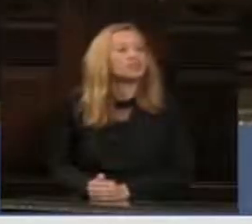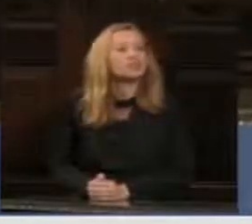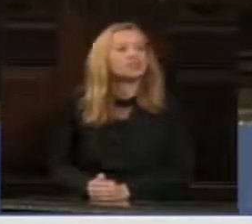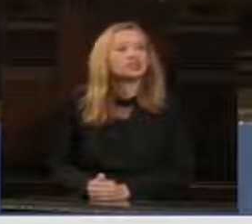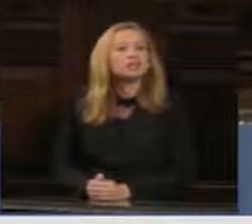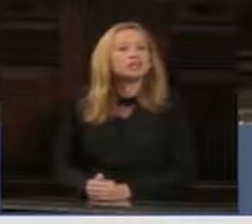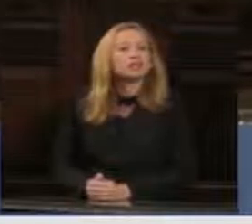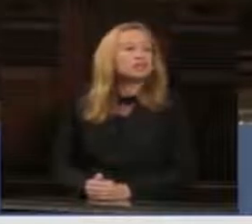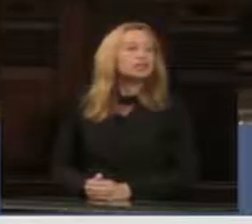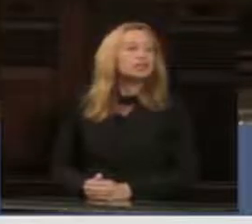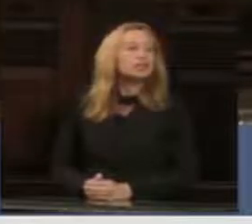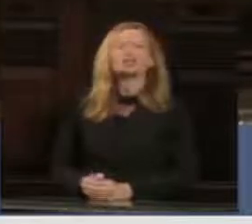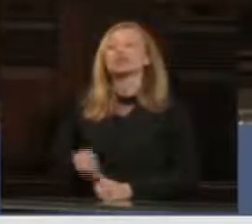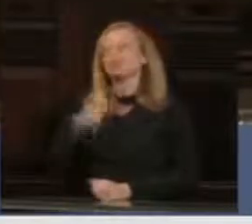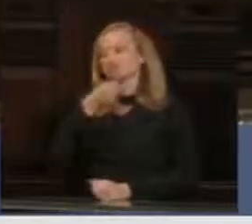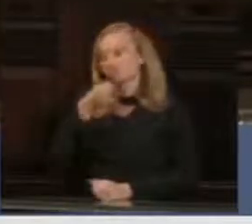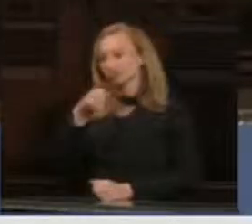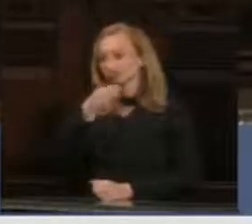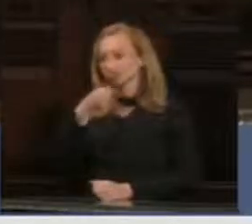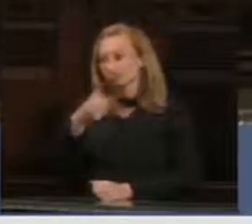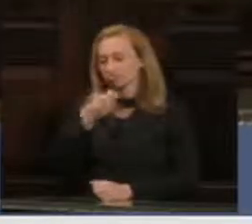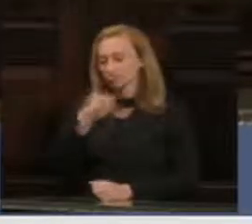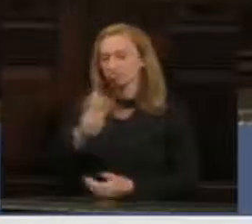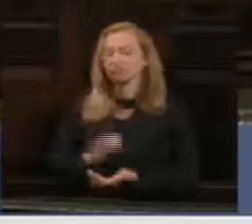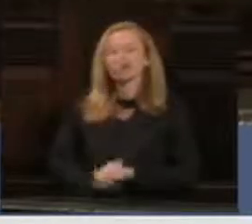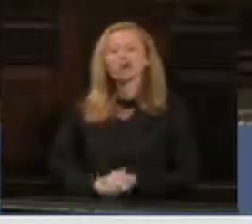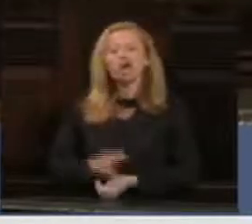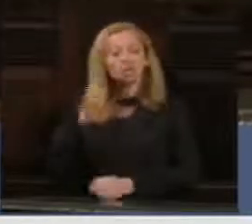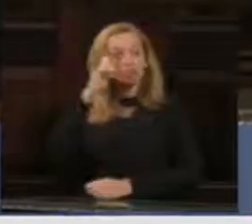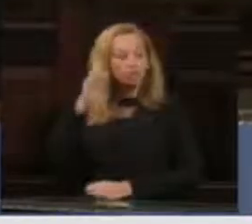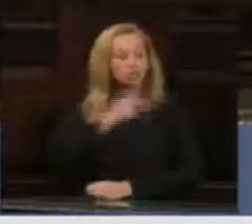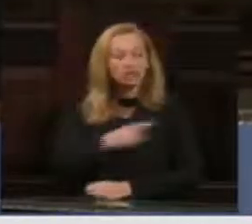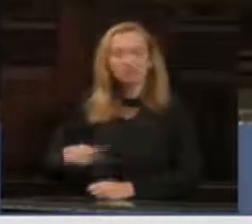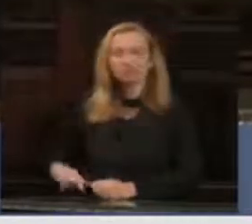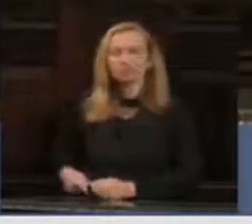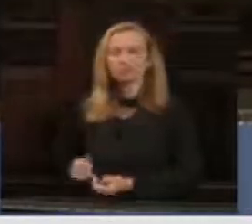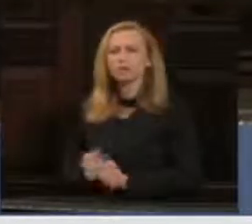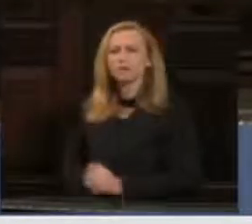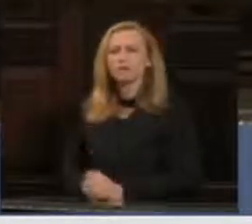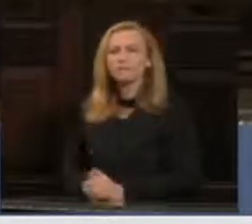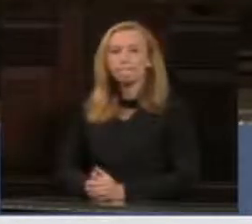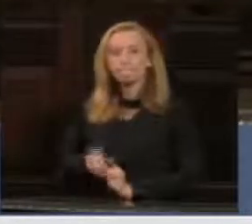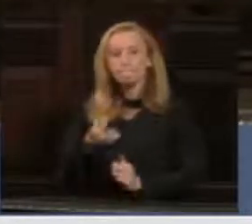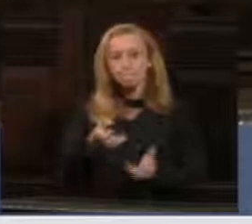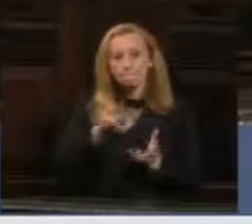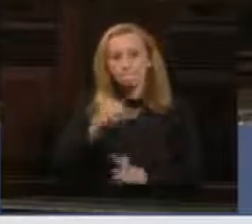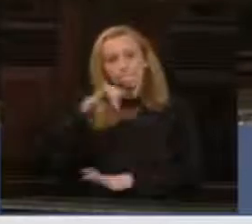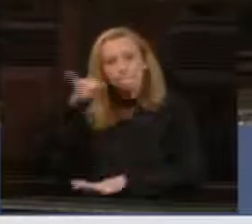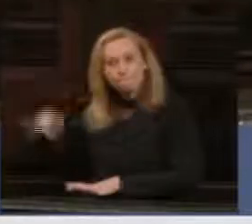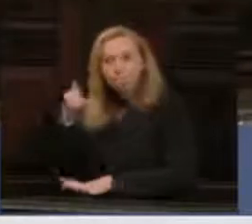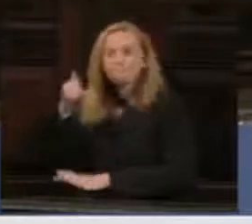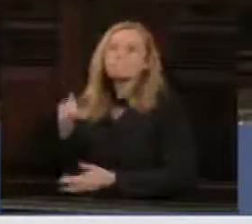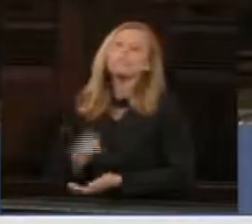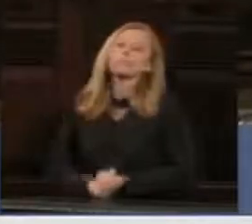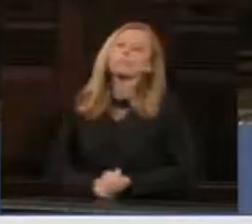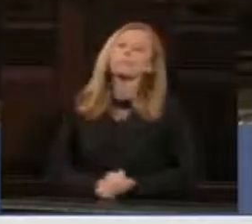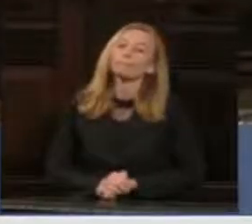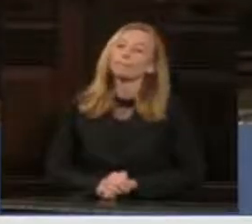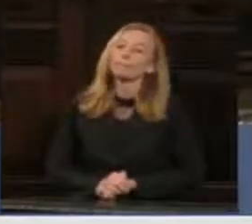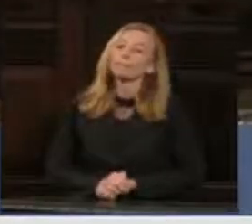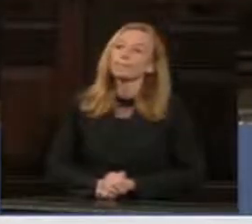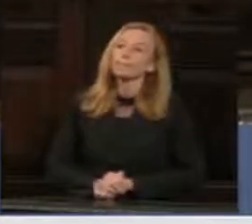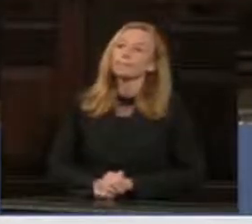Senhoras e senhores, a imprensa. Senhor presidente, eu quero aproveitar essa oportunidade para